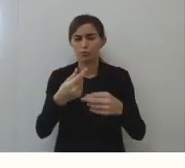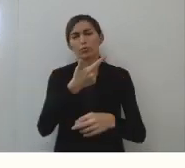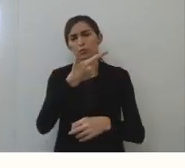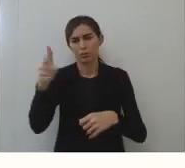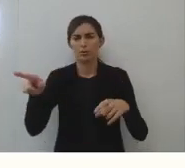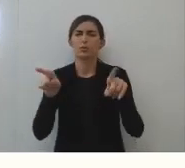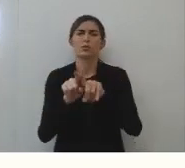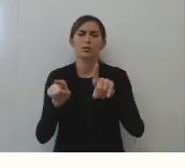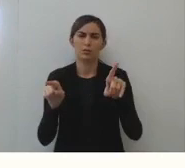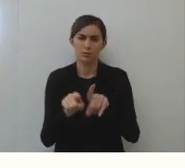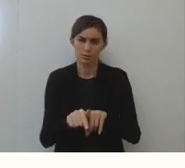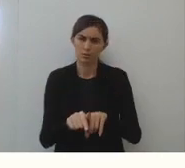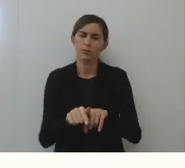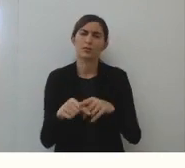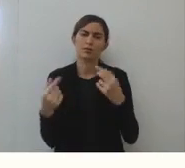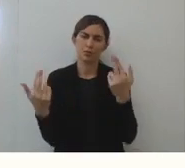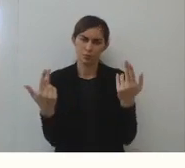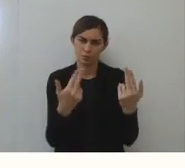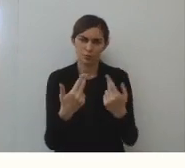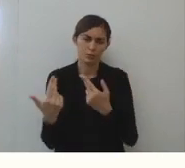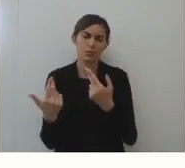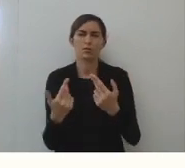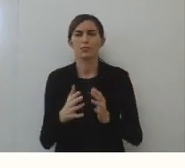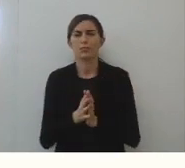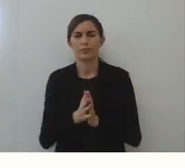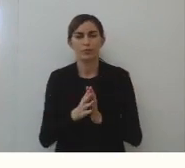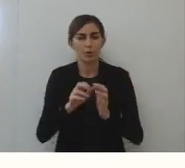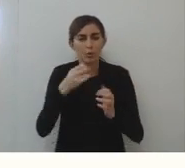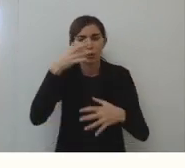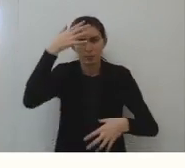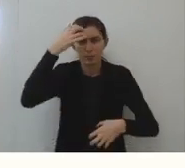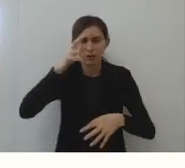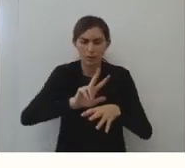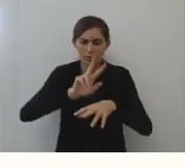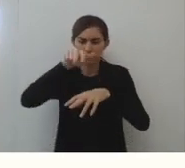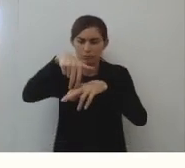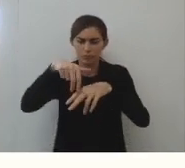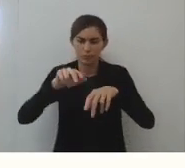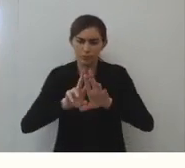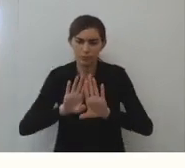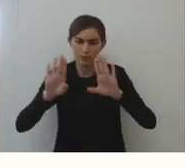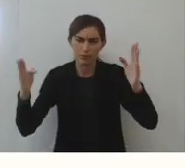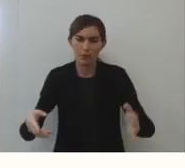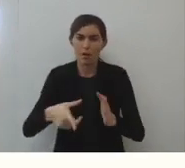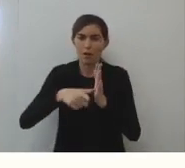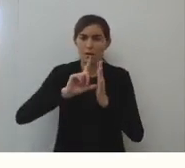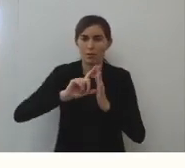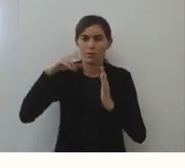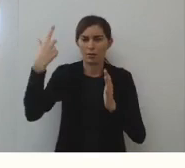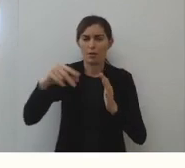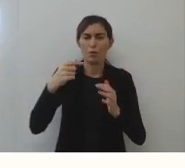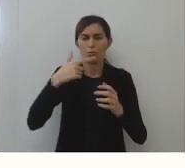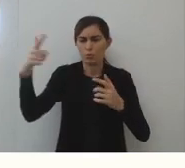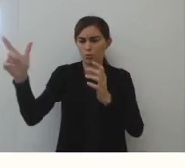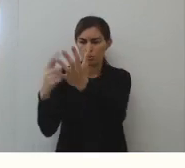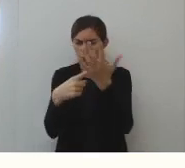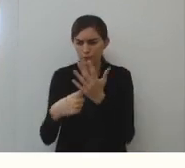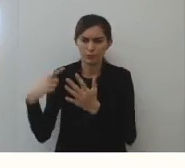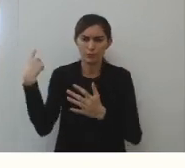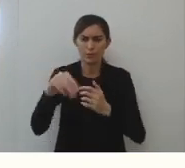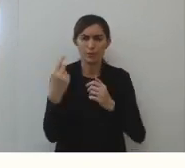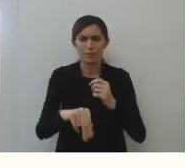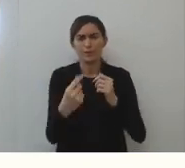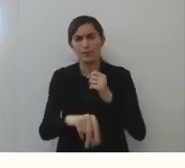outros iam levar um jato de água fria também. Quando o macaco subia na mesa, antes do banho de água fria, os outros faziam o